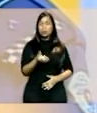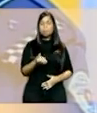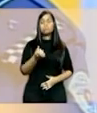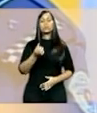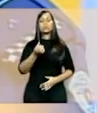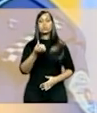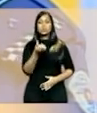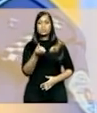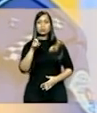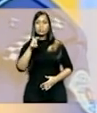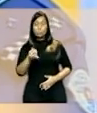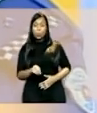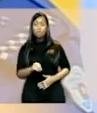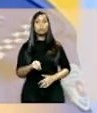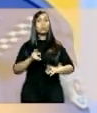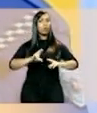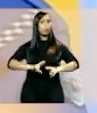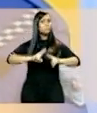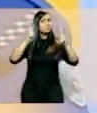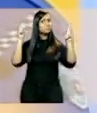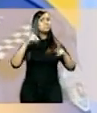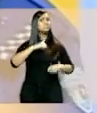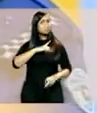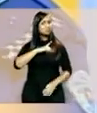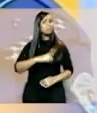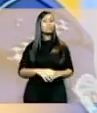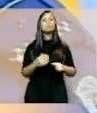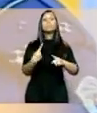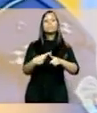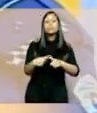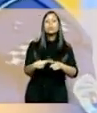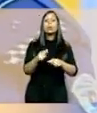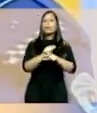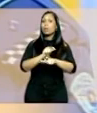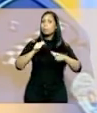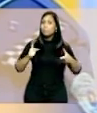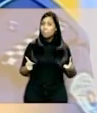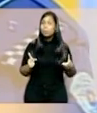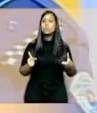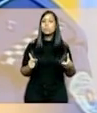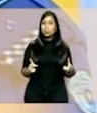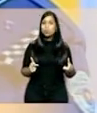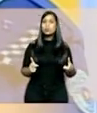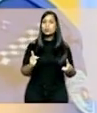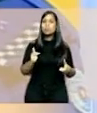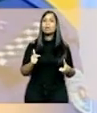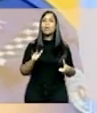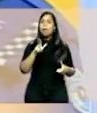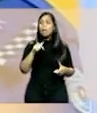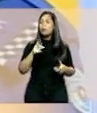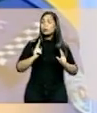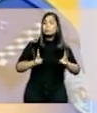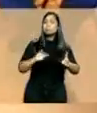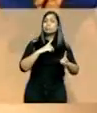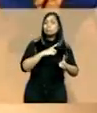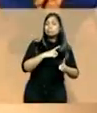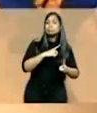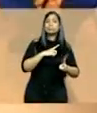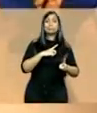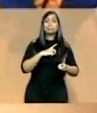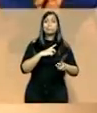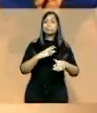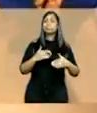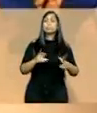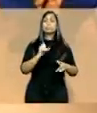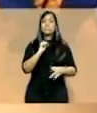16.650. Certo. Olha a diferença que teve. Por quê? Porque a maioria desses casos são recorrentes. Recorrentes, são reincidentes, exatamente. Né? E se